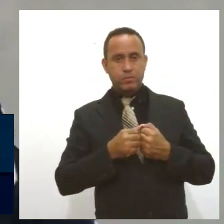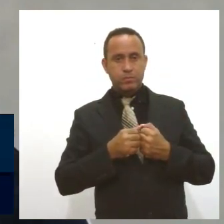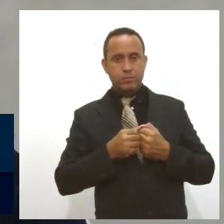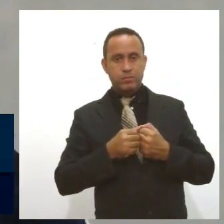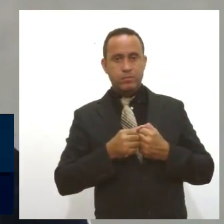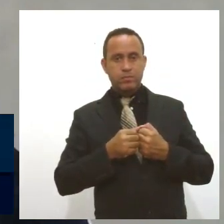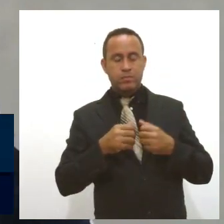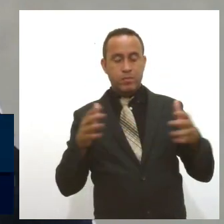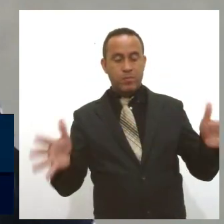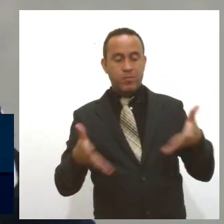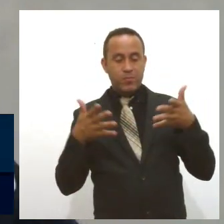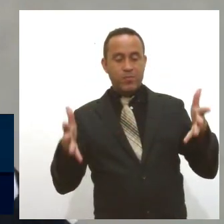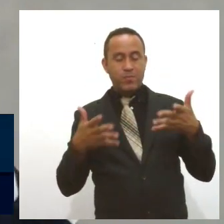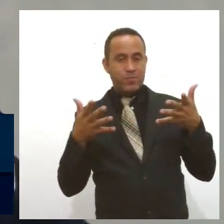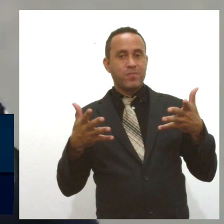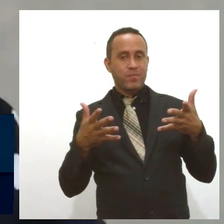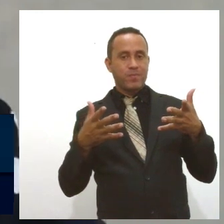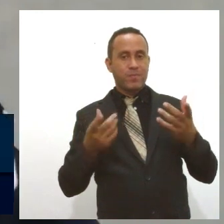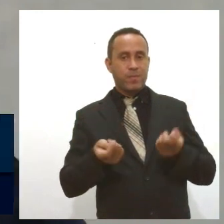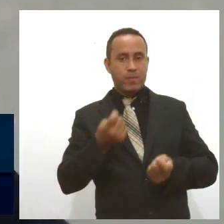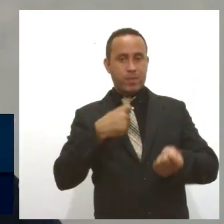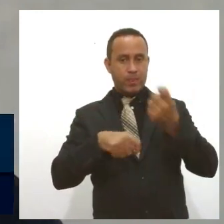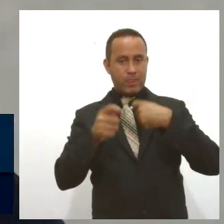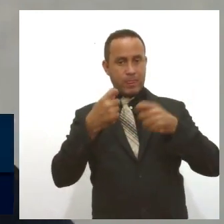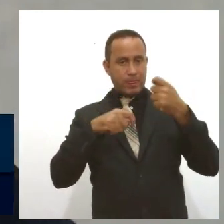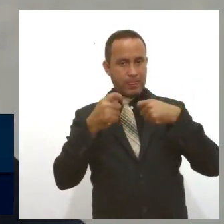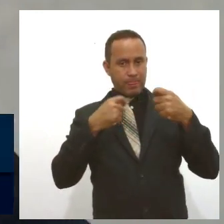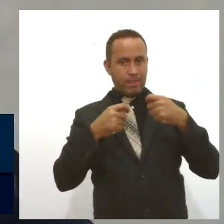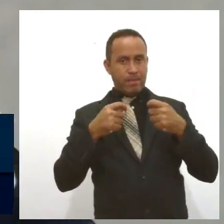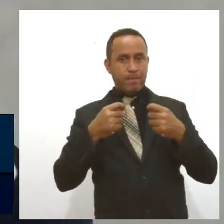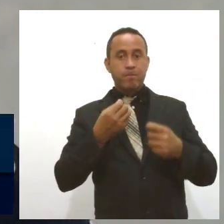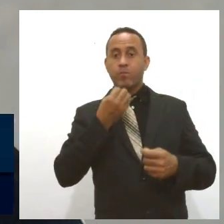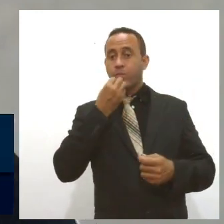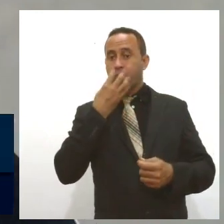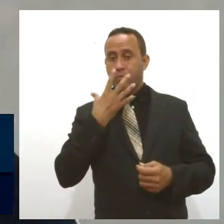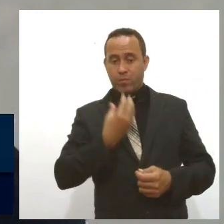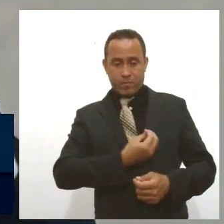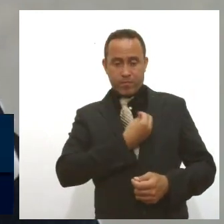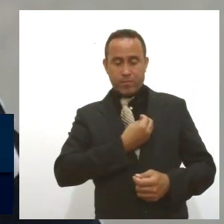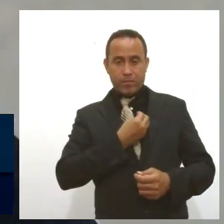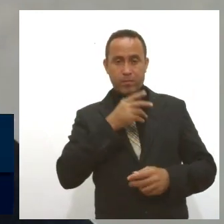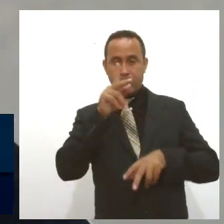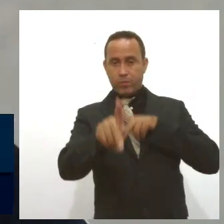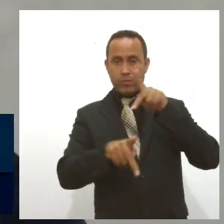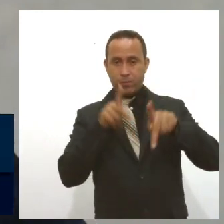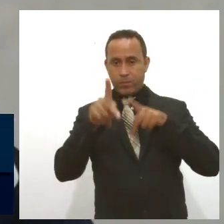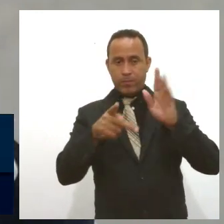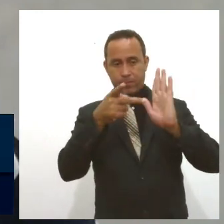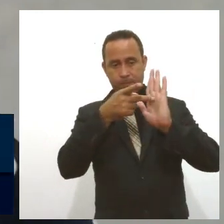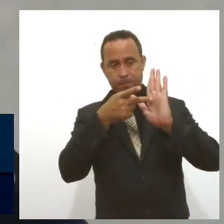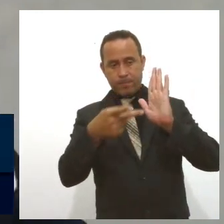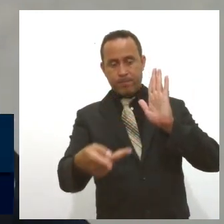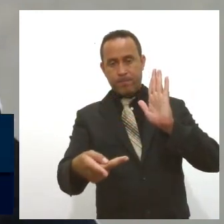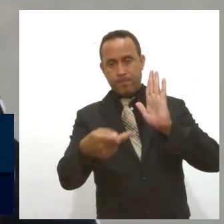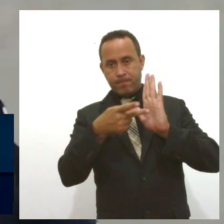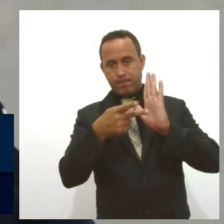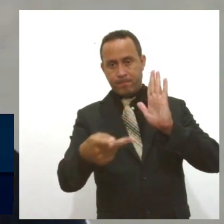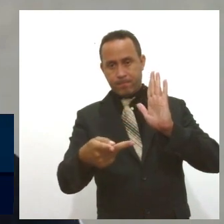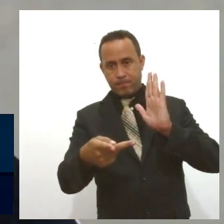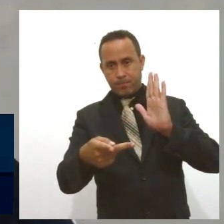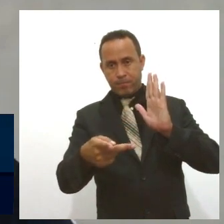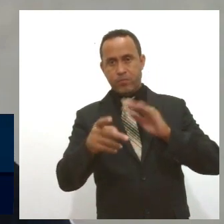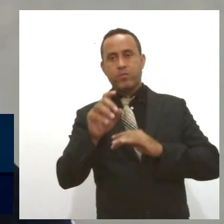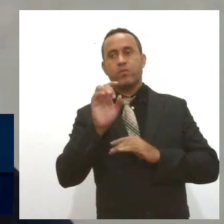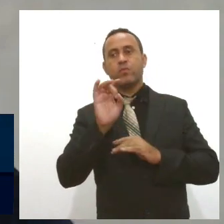aquecer a nossa economia, qualidade de vida para a população, e esse projeto fica só